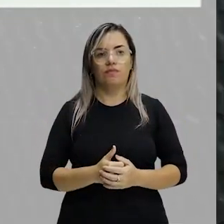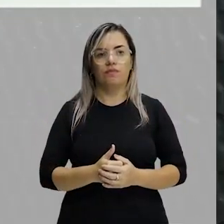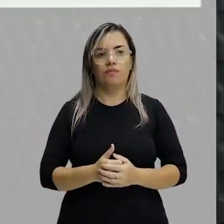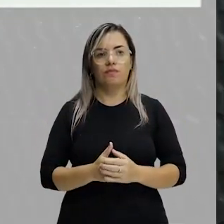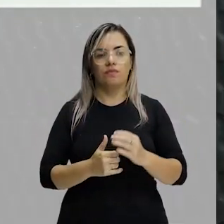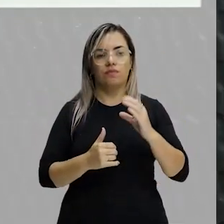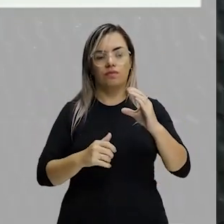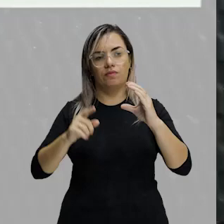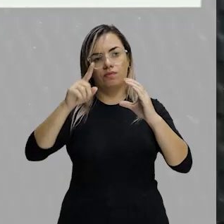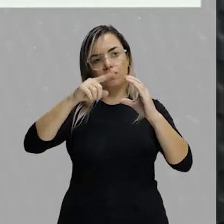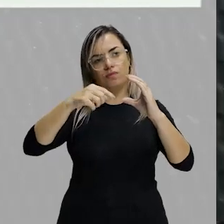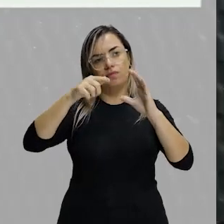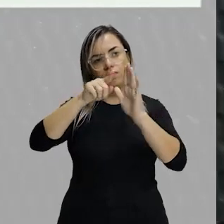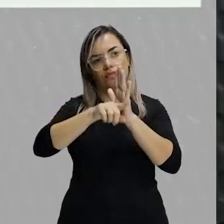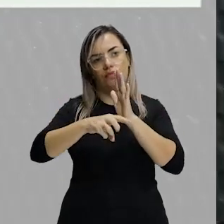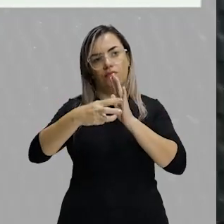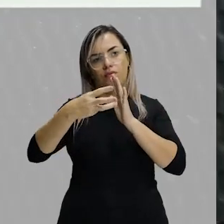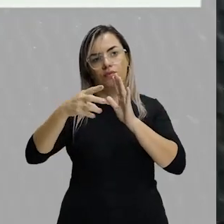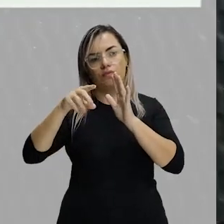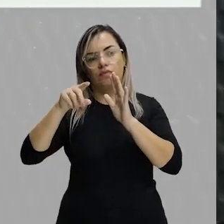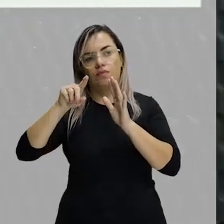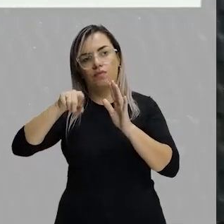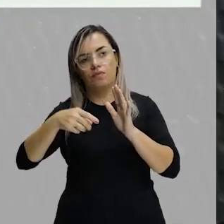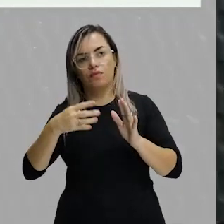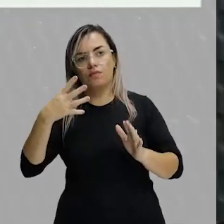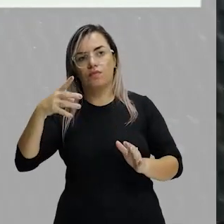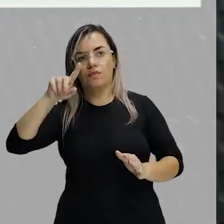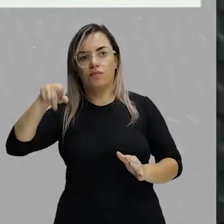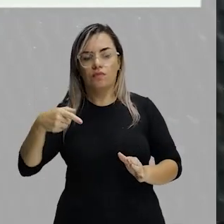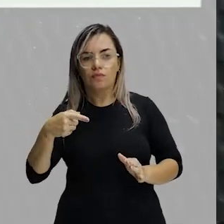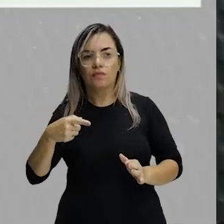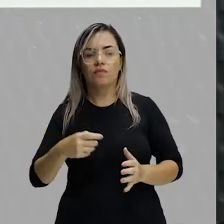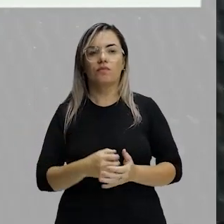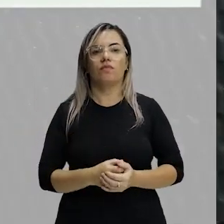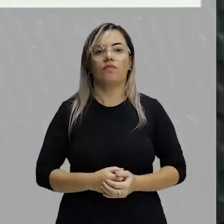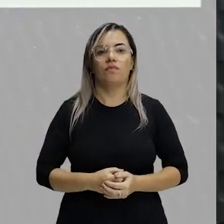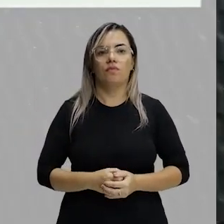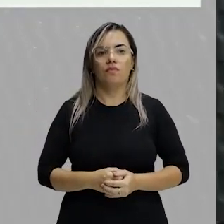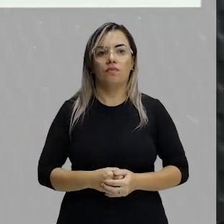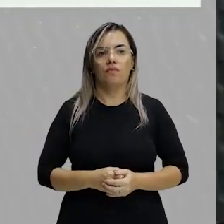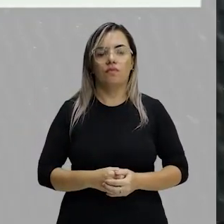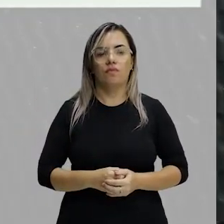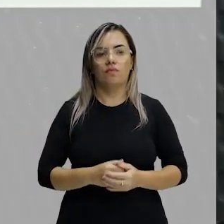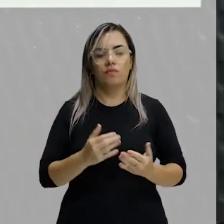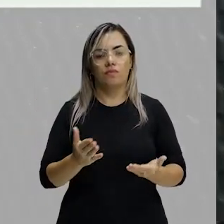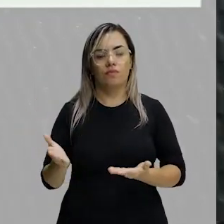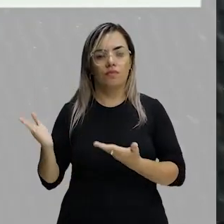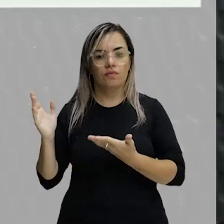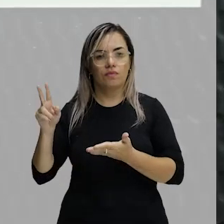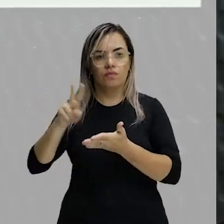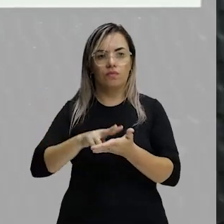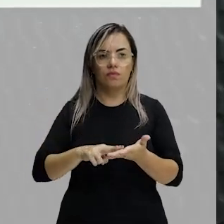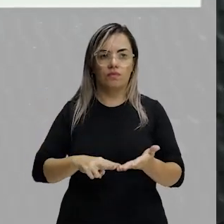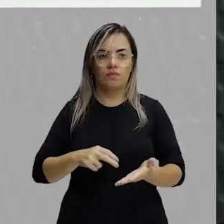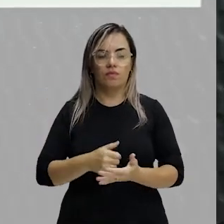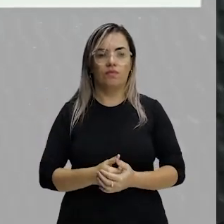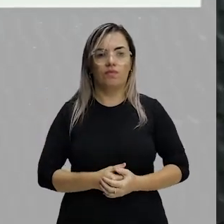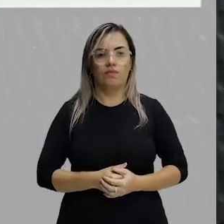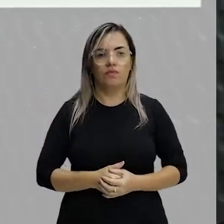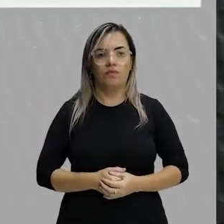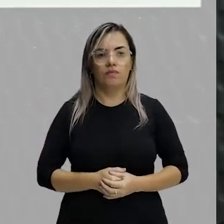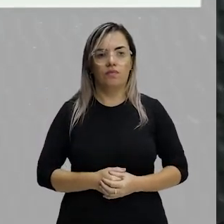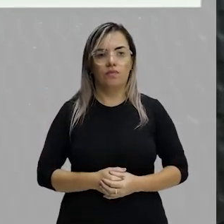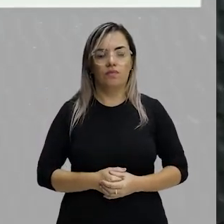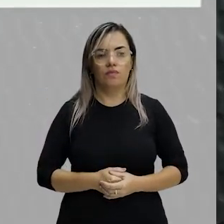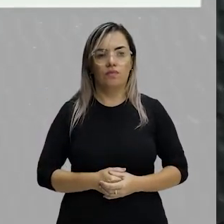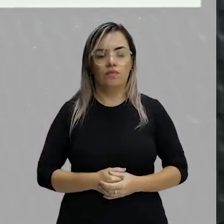de centro menos 3 e 4 e eixo real paralela ao eixo y nos seguintes